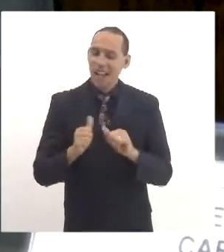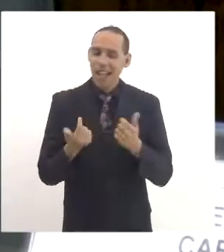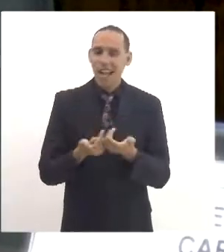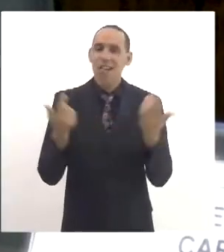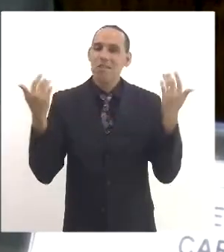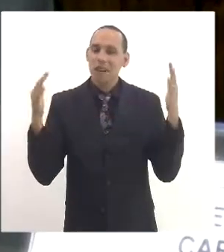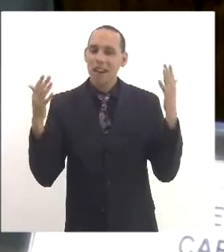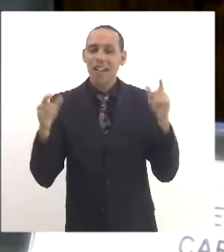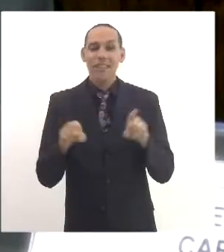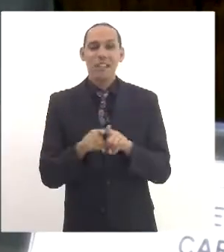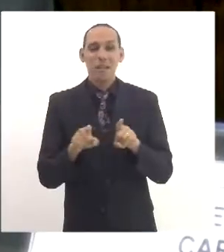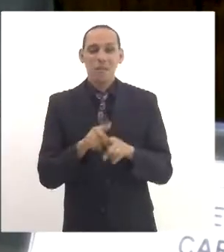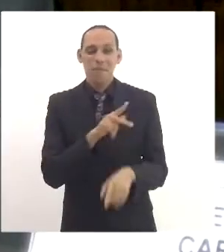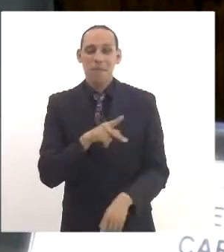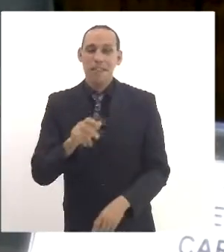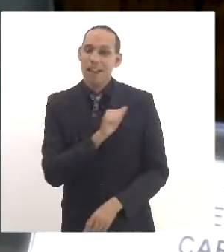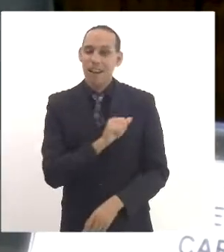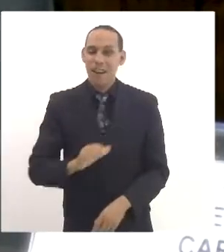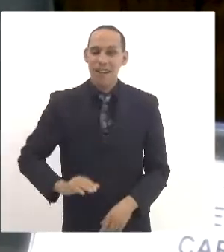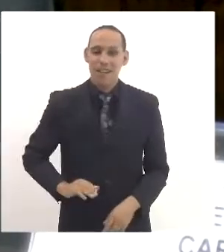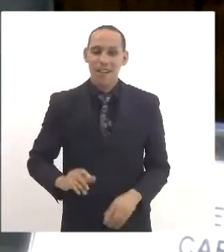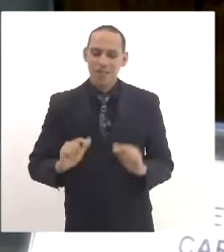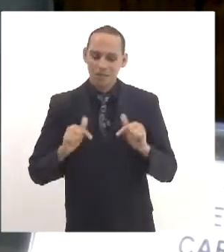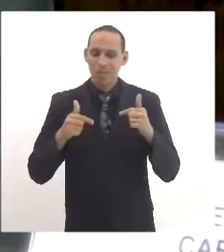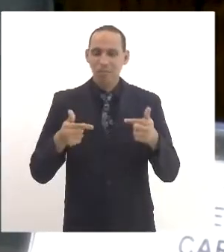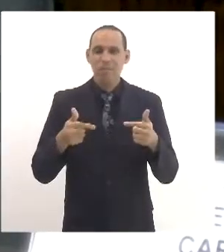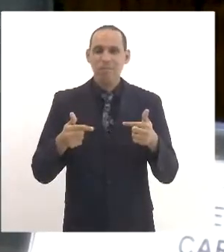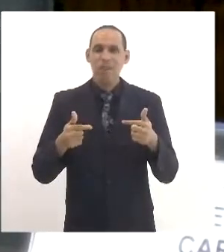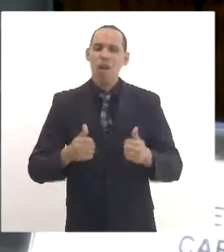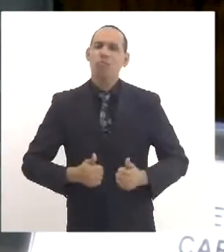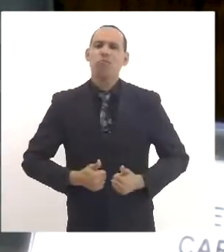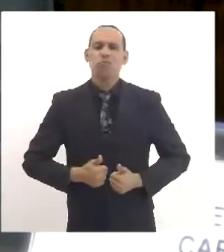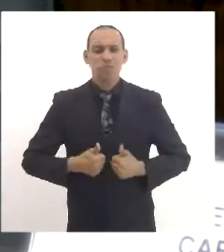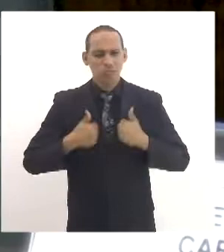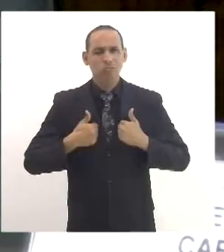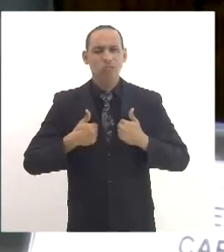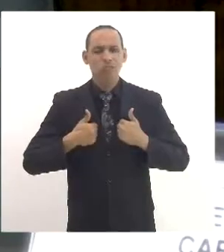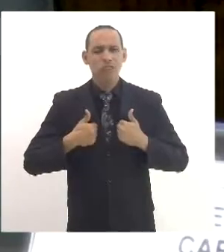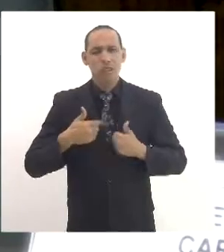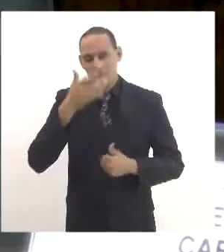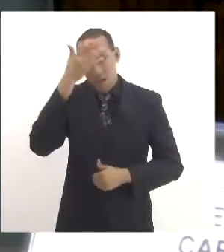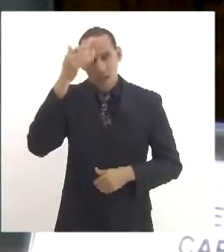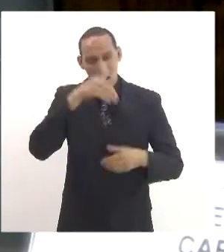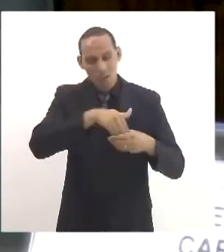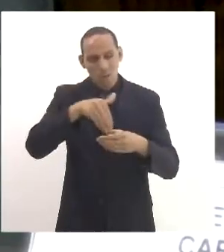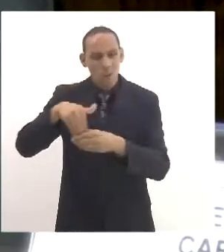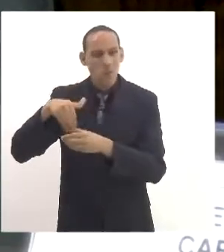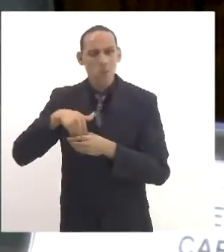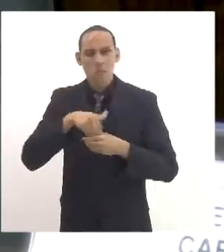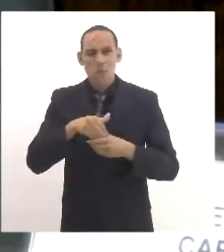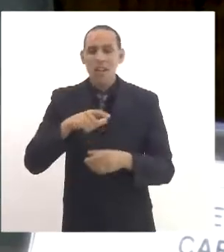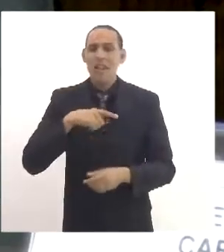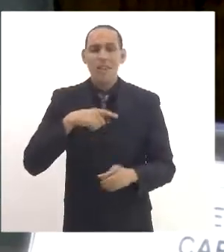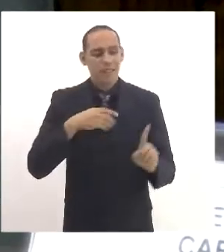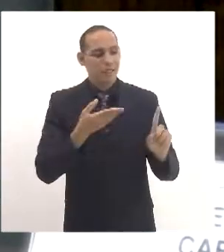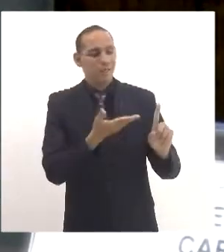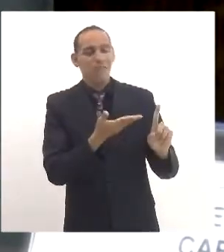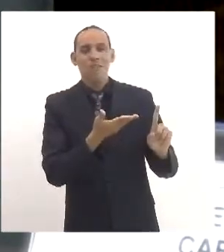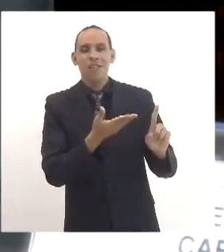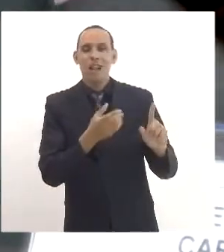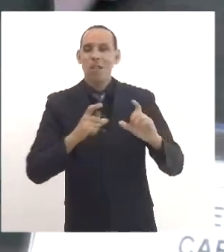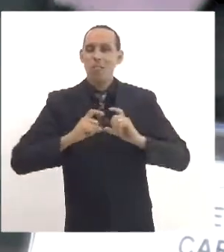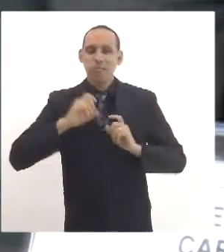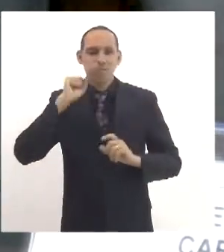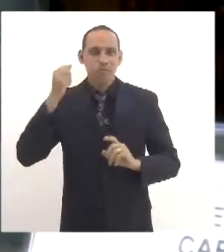ao presidente André Siciliano pela iniciativa. É um orgulho para os eleitores fluminenses ter o Manuel Heitor agraciado com a